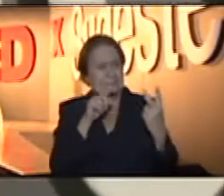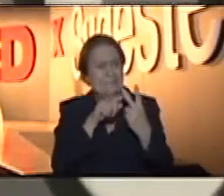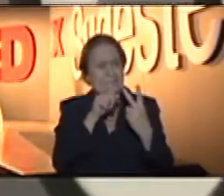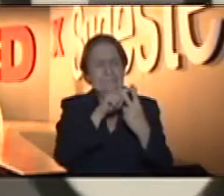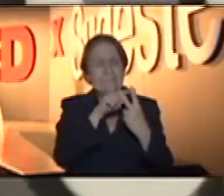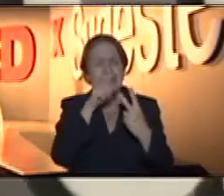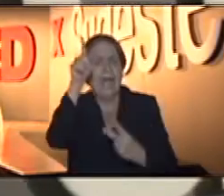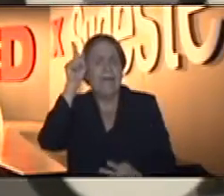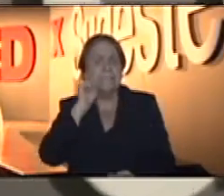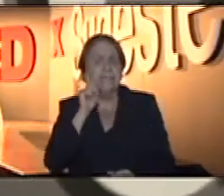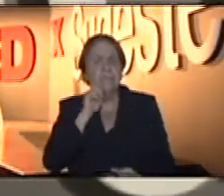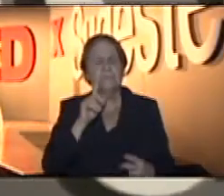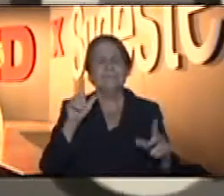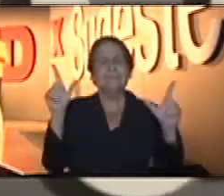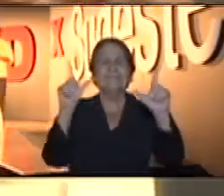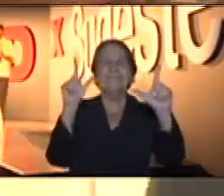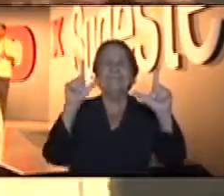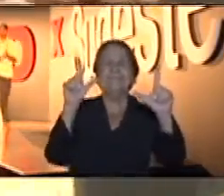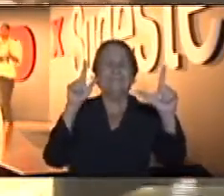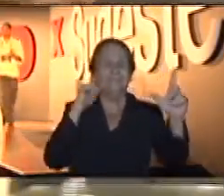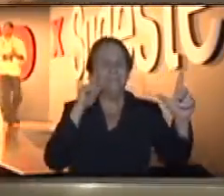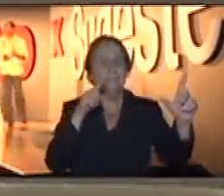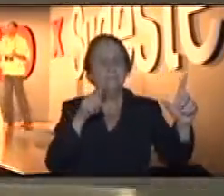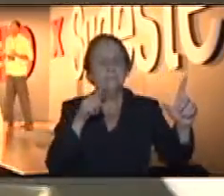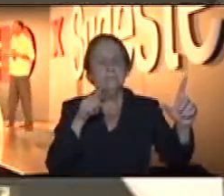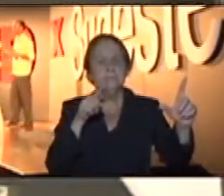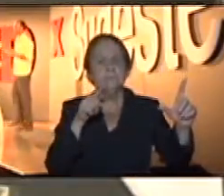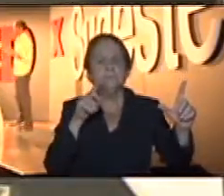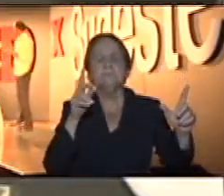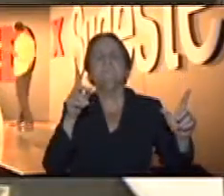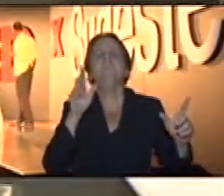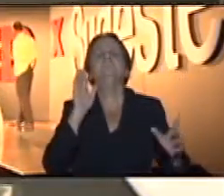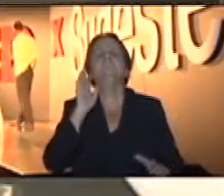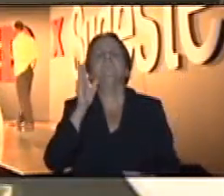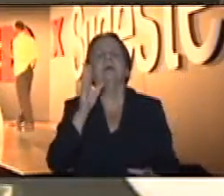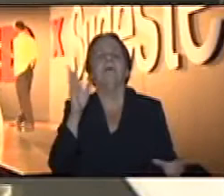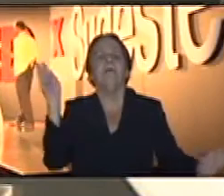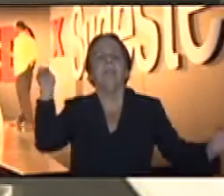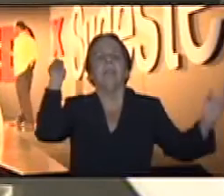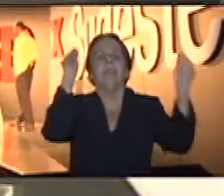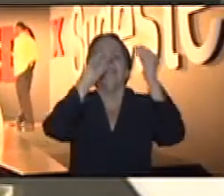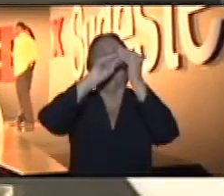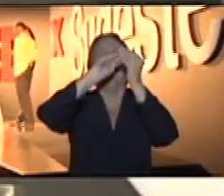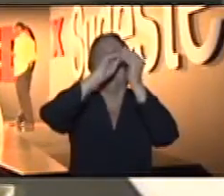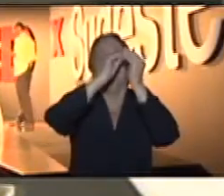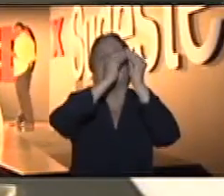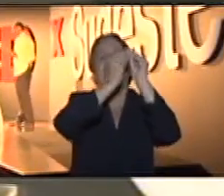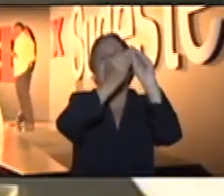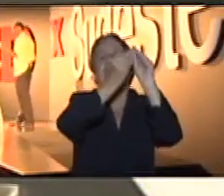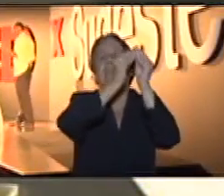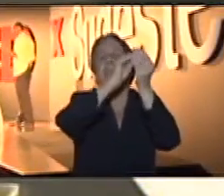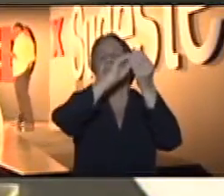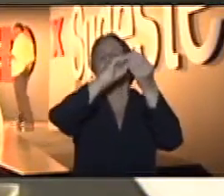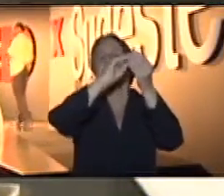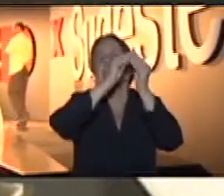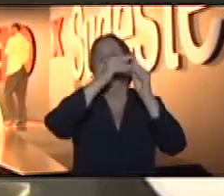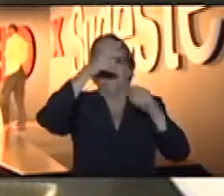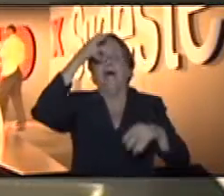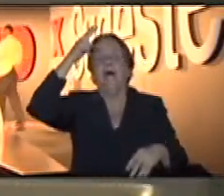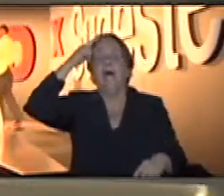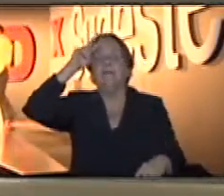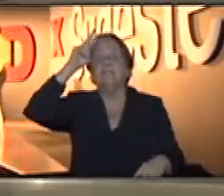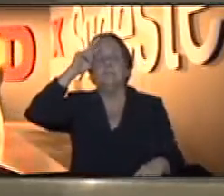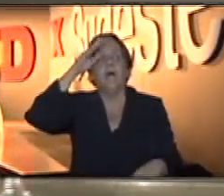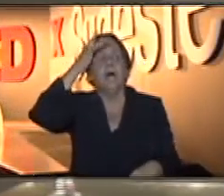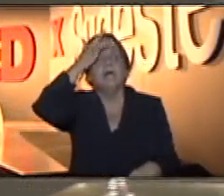Casas dos Estados Unidos e não para por aí ela contracenou aquele beijo que ficou na história e